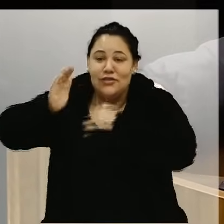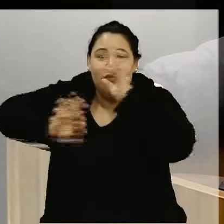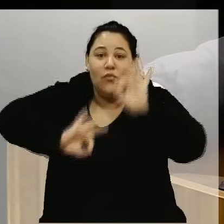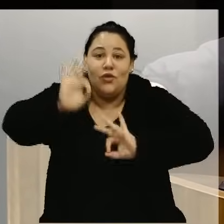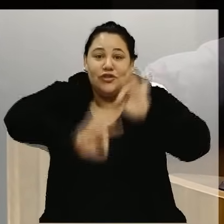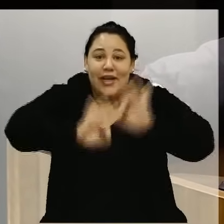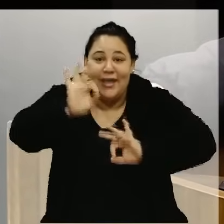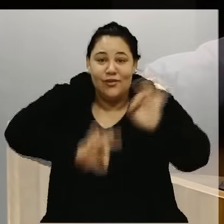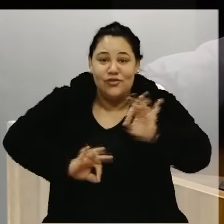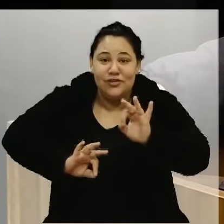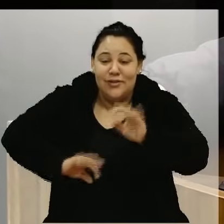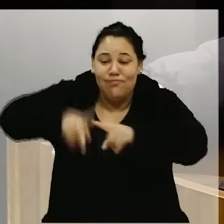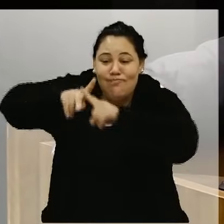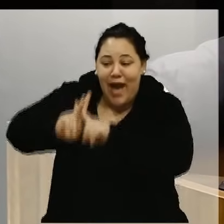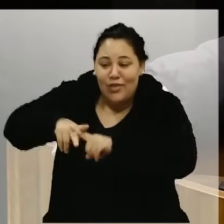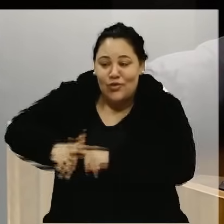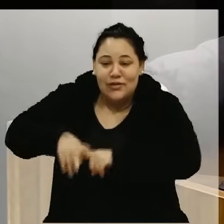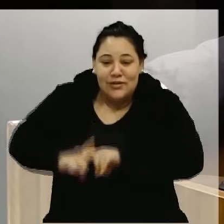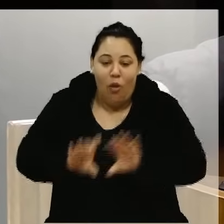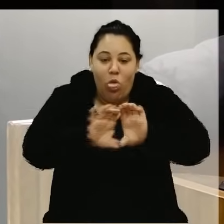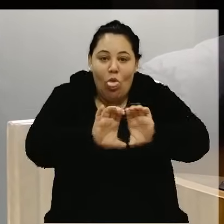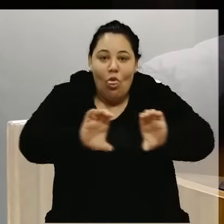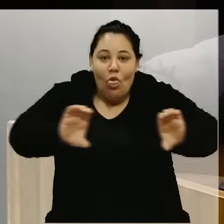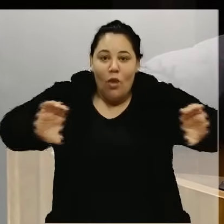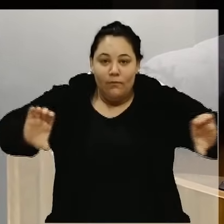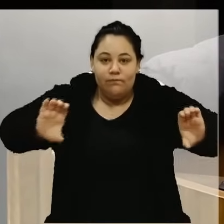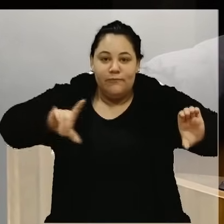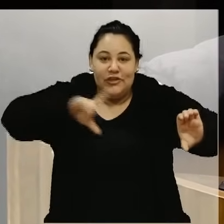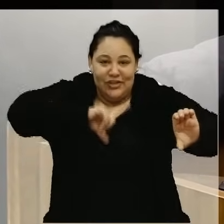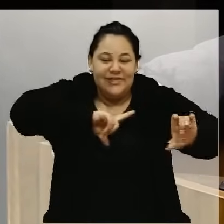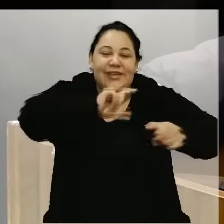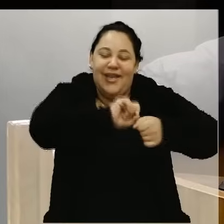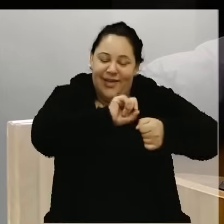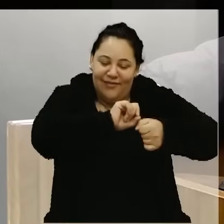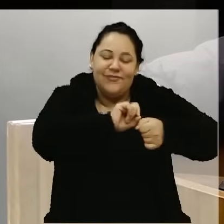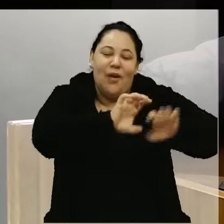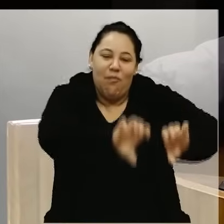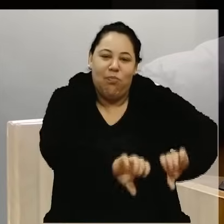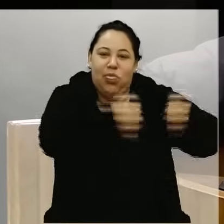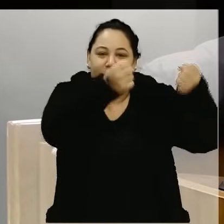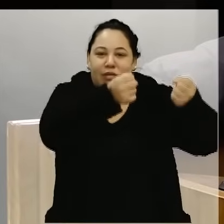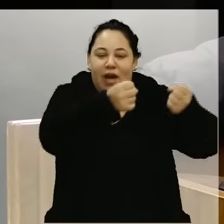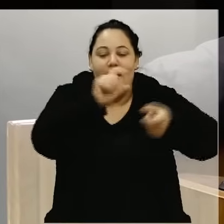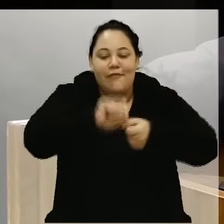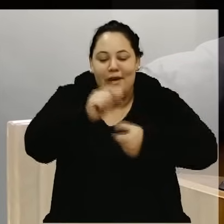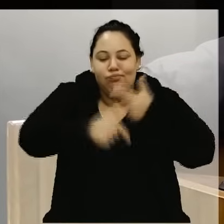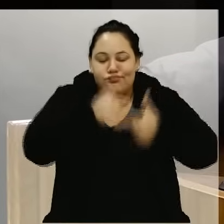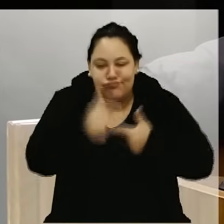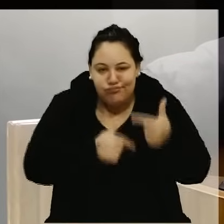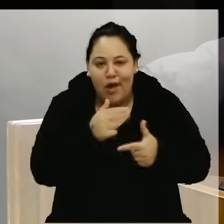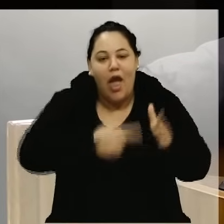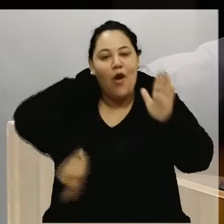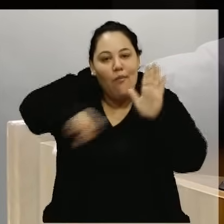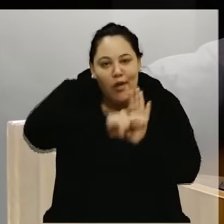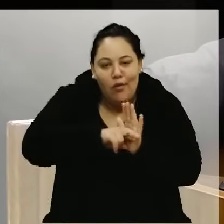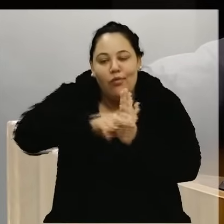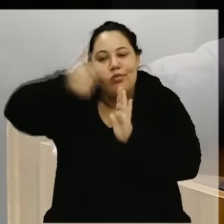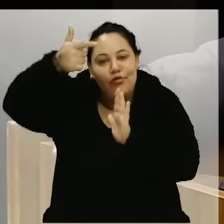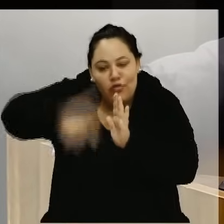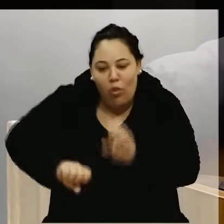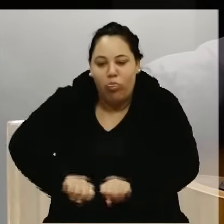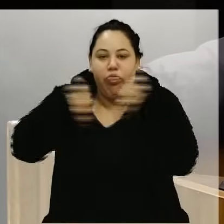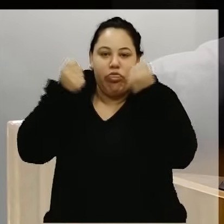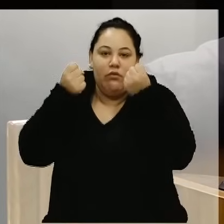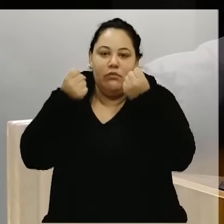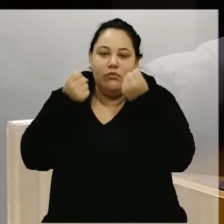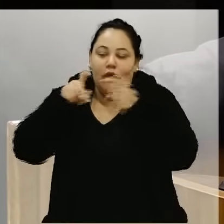adutora. A gente teve um primeiro rompimento, mesmo refazendo esse trabalho, teve um segundo rompimento, e quando a gente terminou de consertar, a gente teve um terceiro.